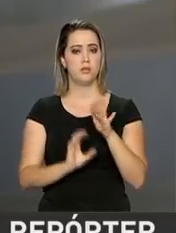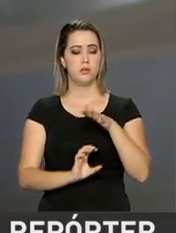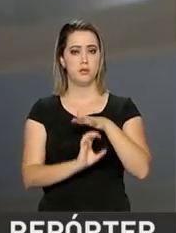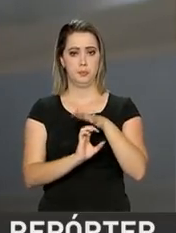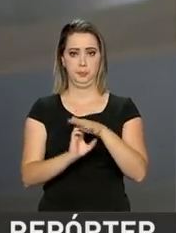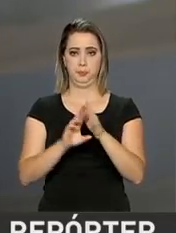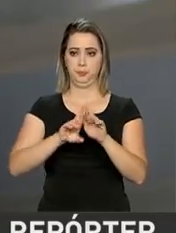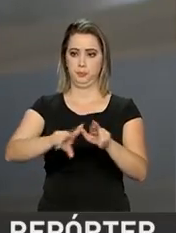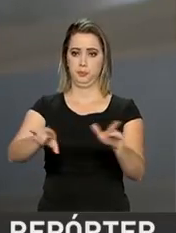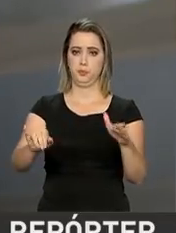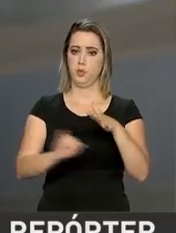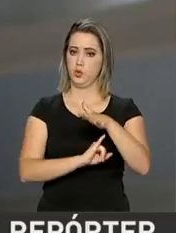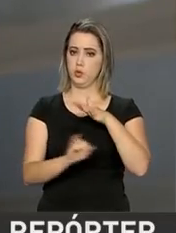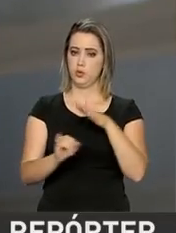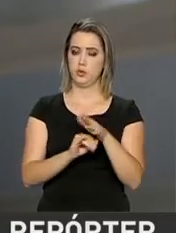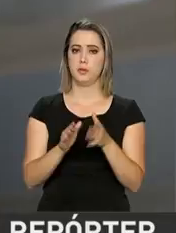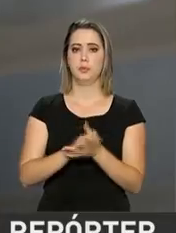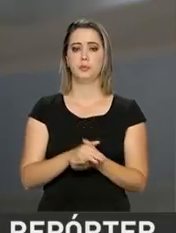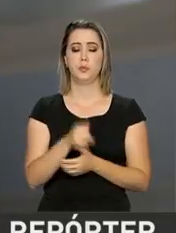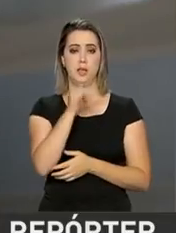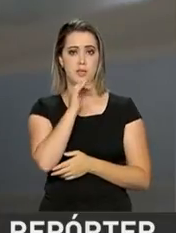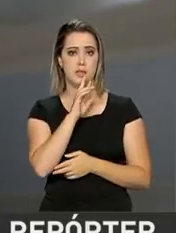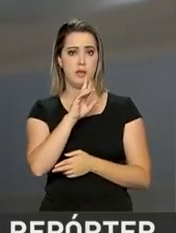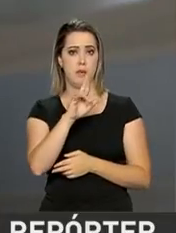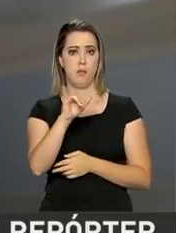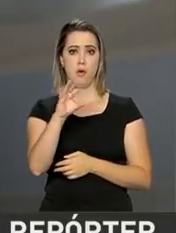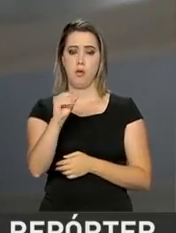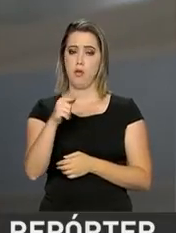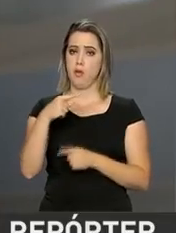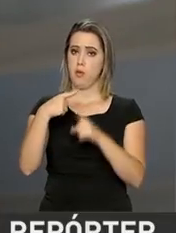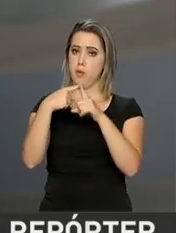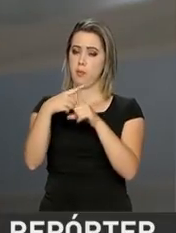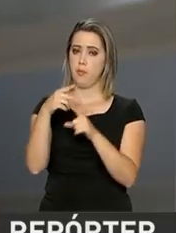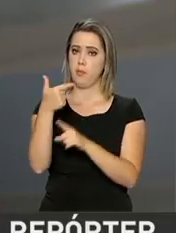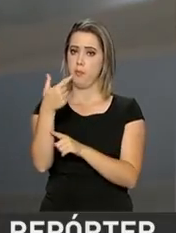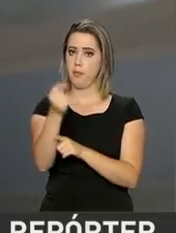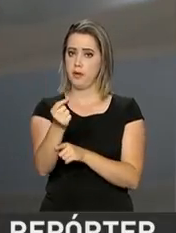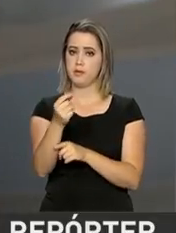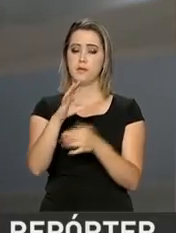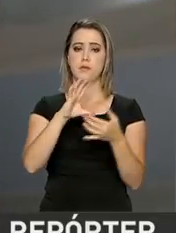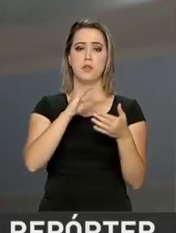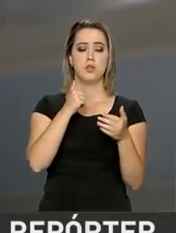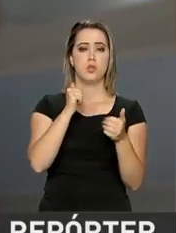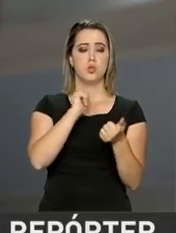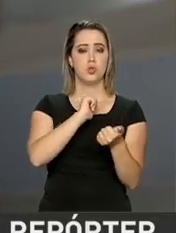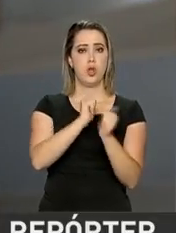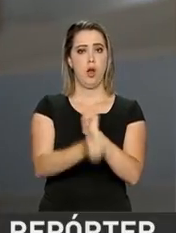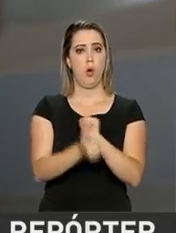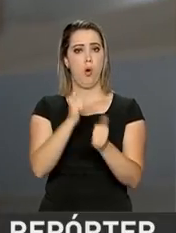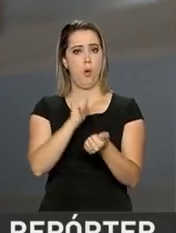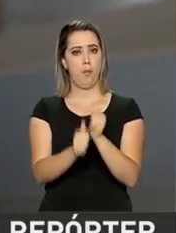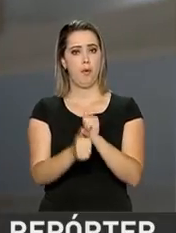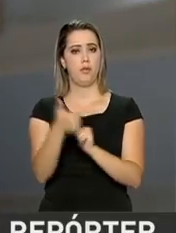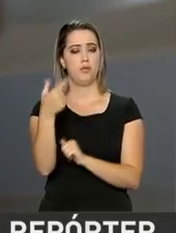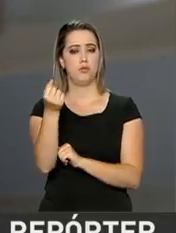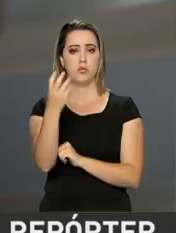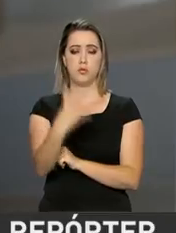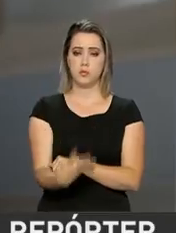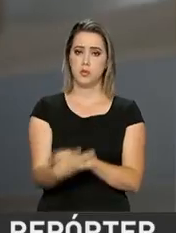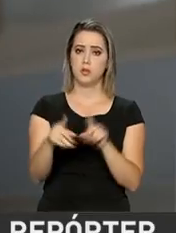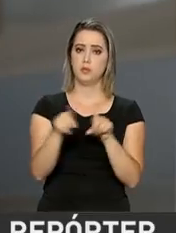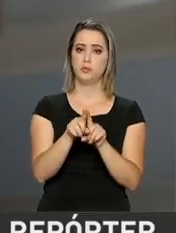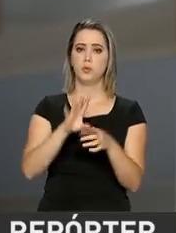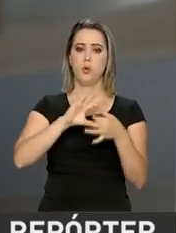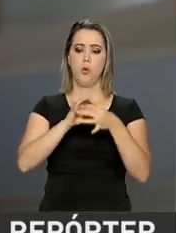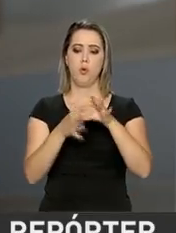foi usada por exemplo durante a rio +20 a copa das confederações a copa do mundo de 2014 e os jogos olímpicos de 2016